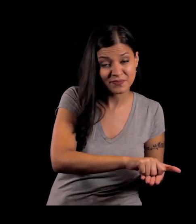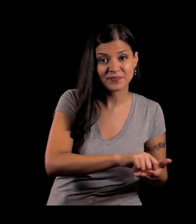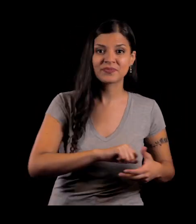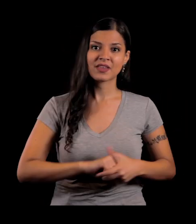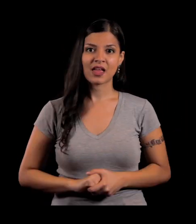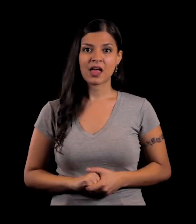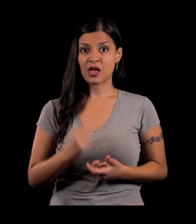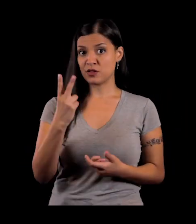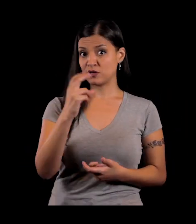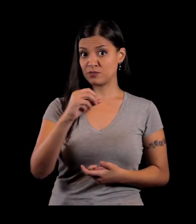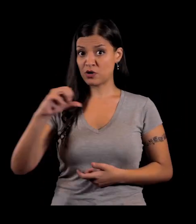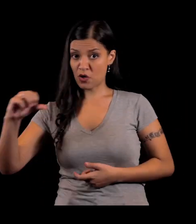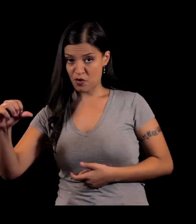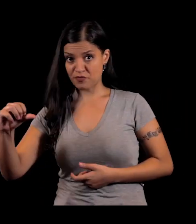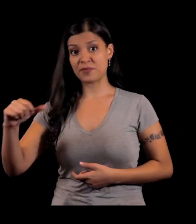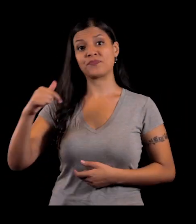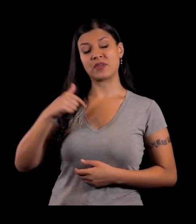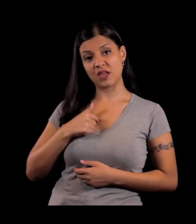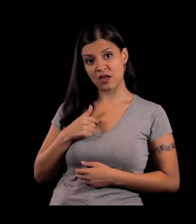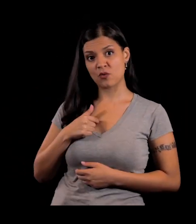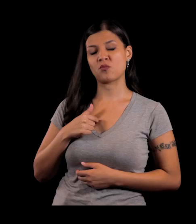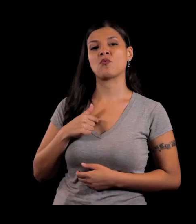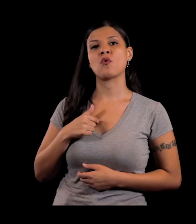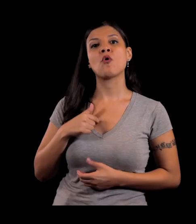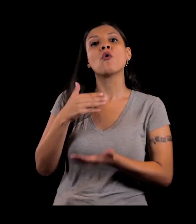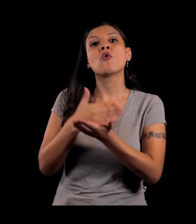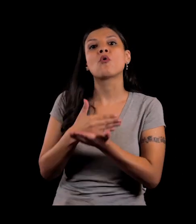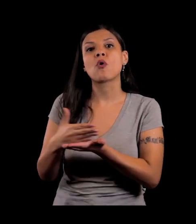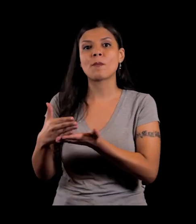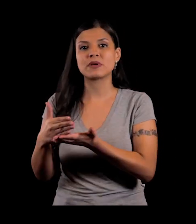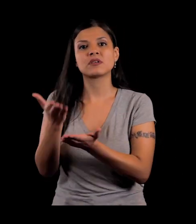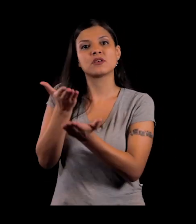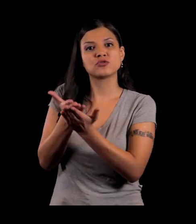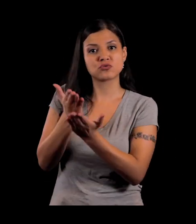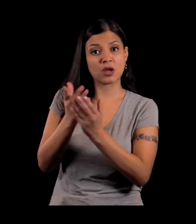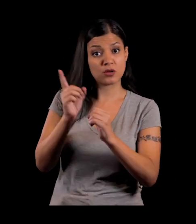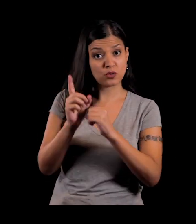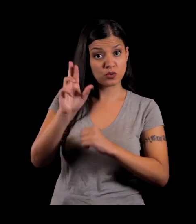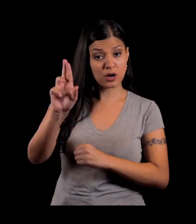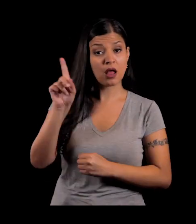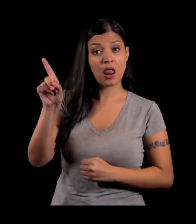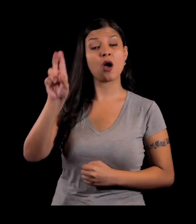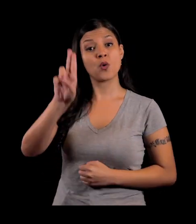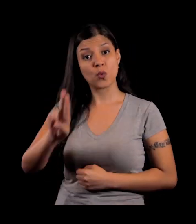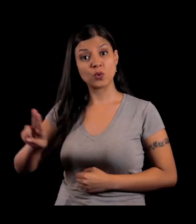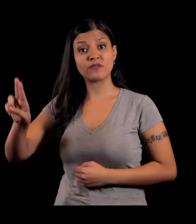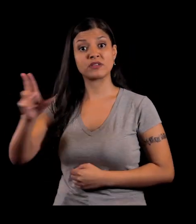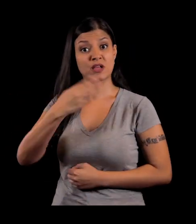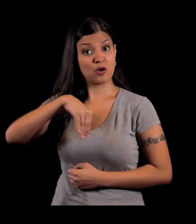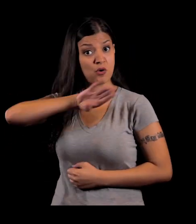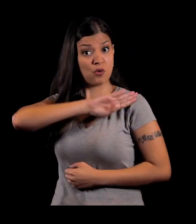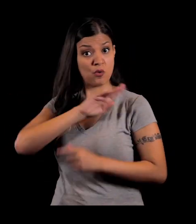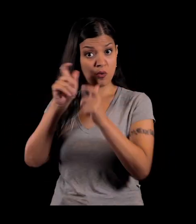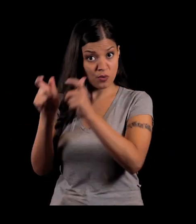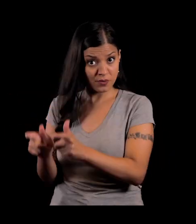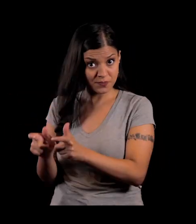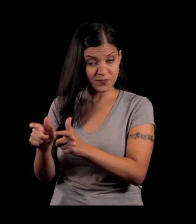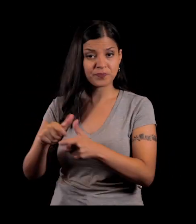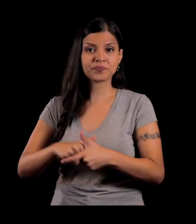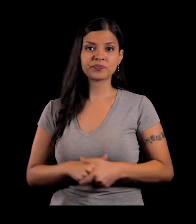2009, comecei a fazer o estudo de doutoramento na Universidade de Coimbra. E